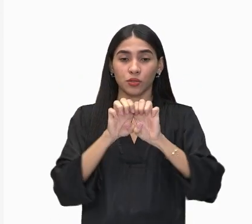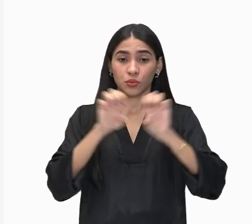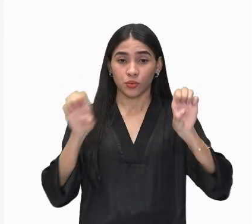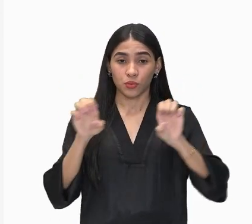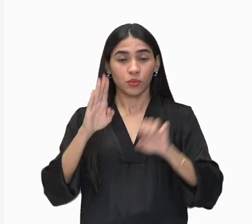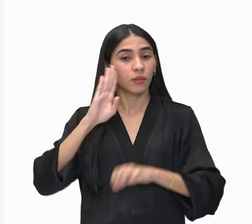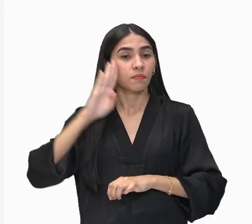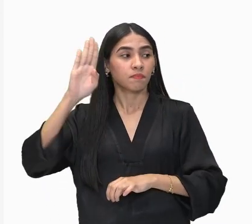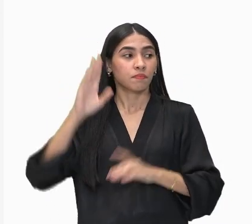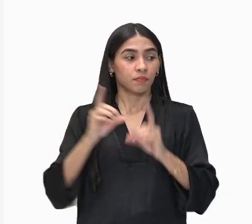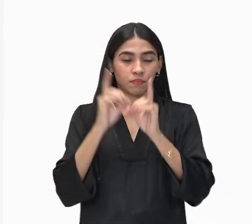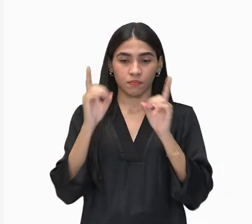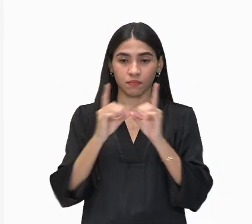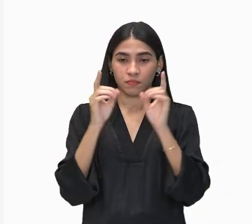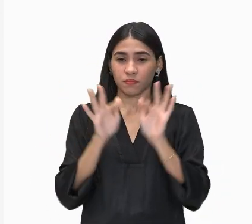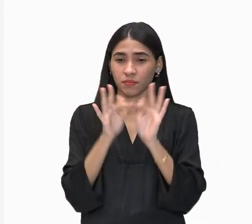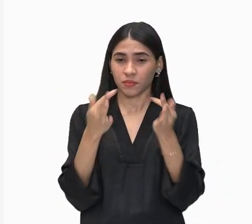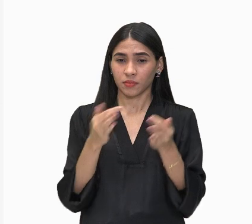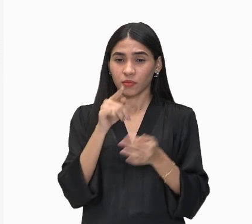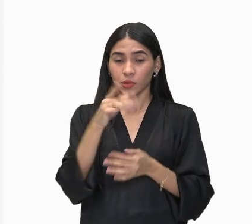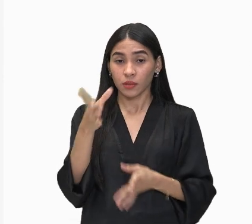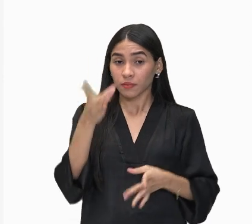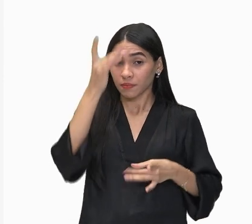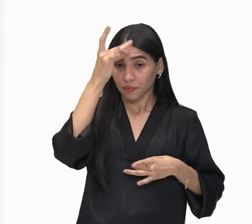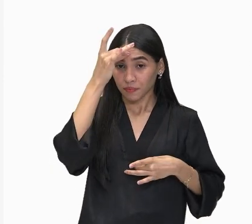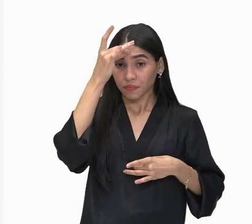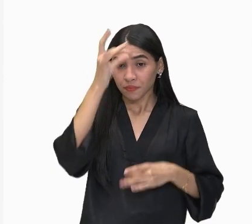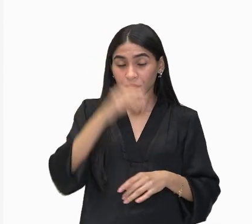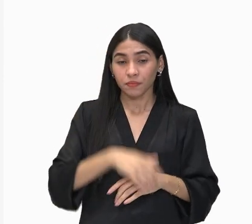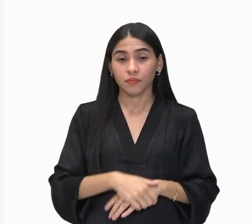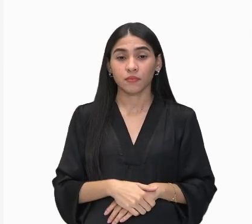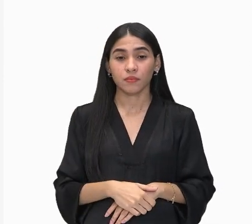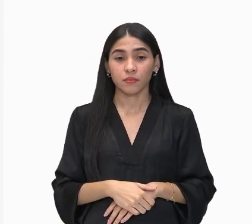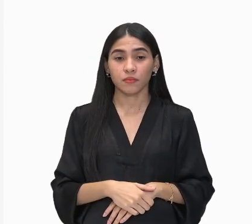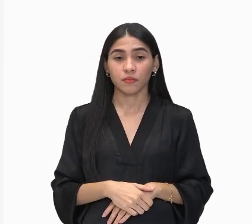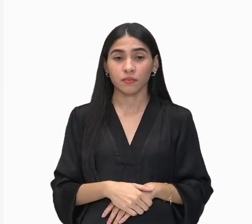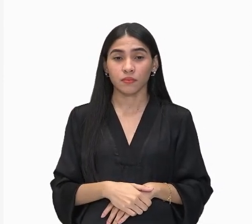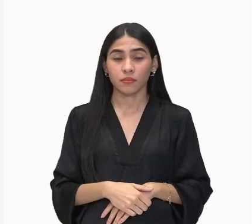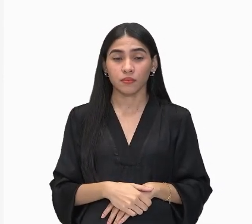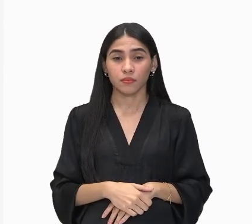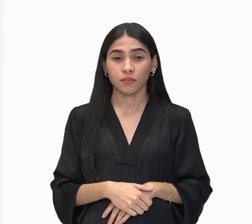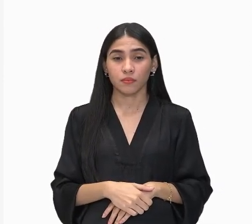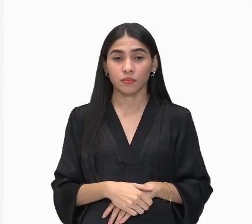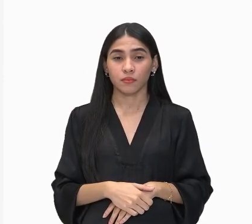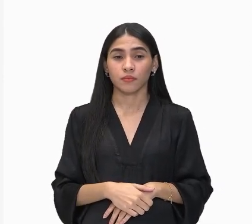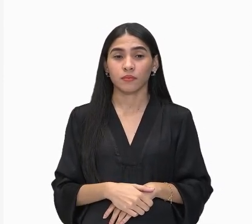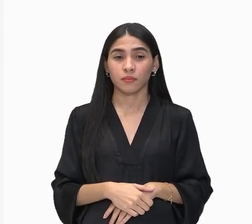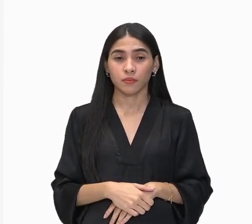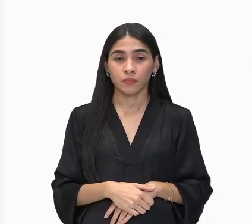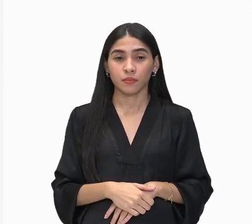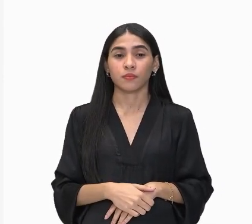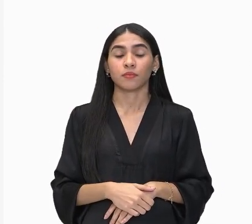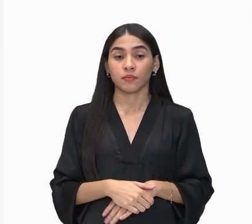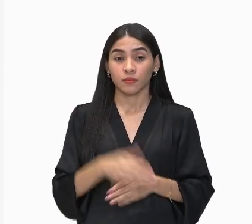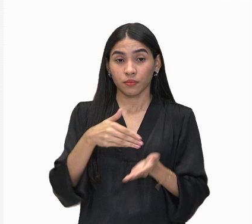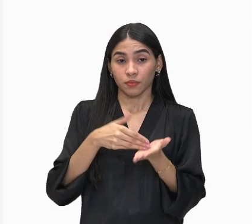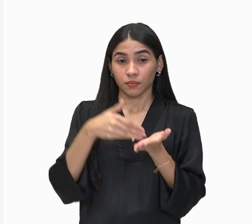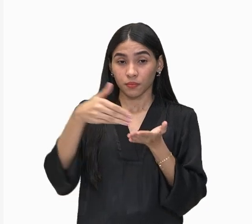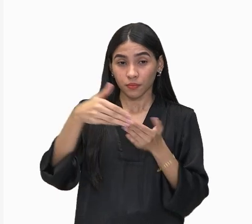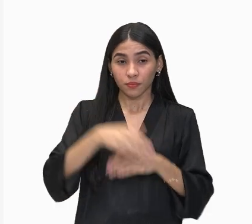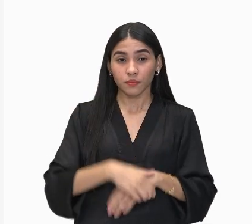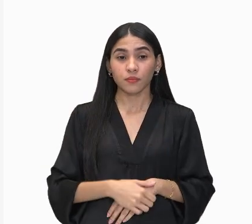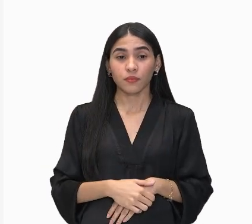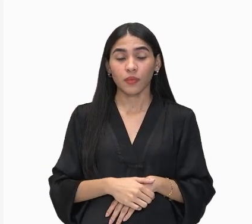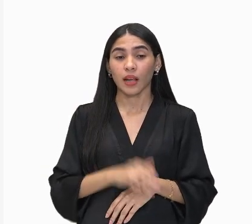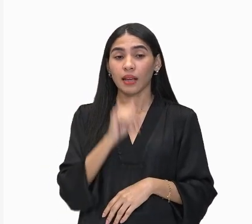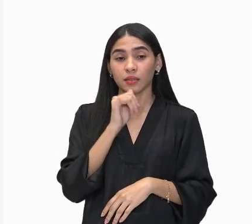bem didática, bem simples, para que vocês entendam o ciclo de vida deles. Então, eles começam o ciclo com o